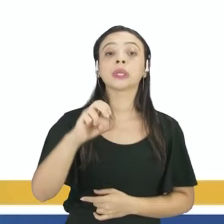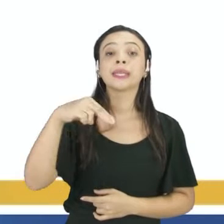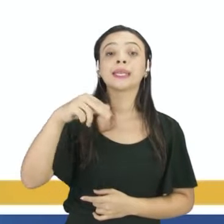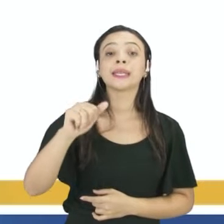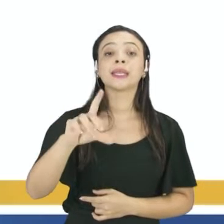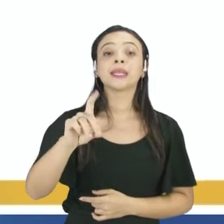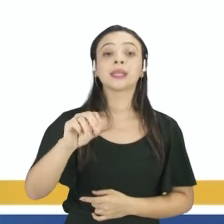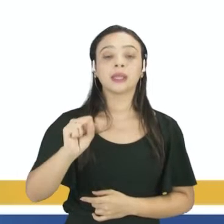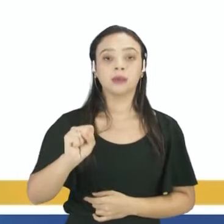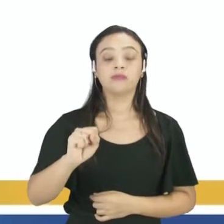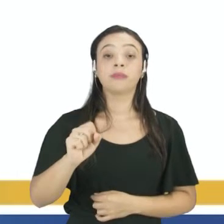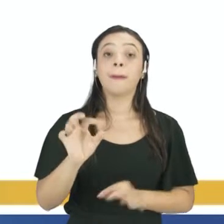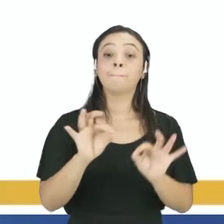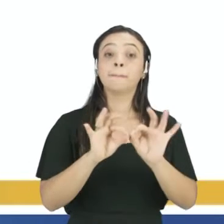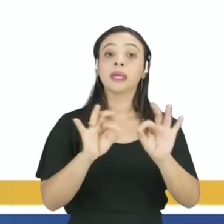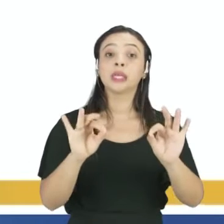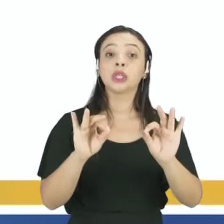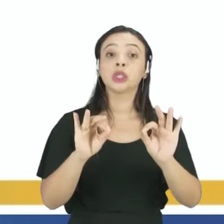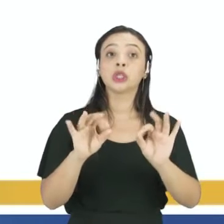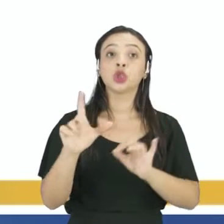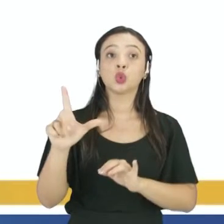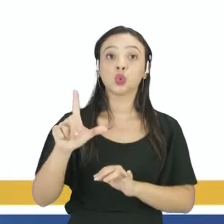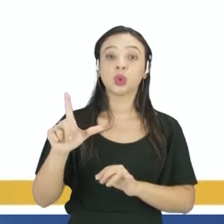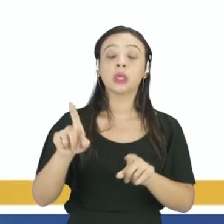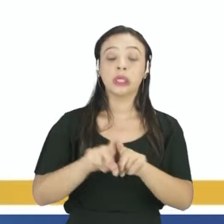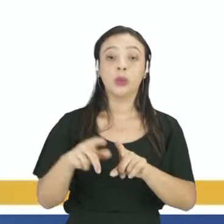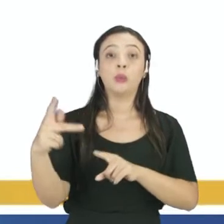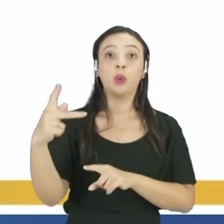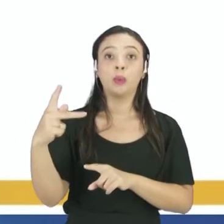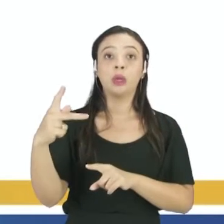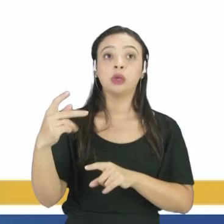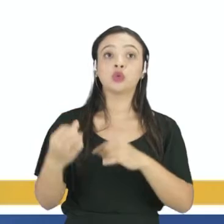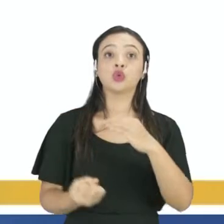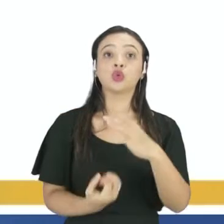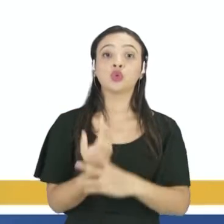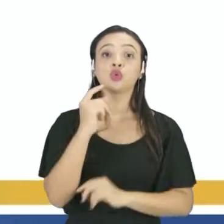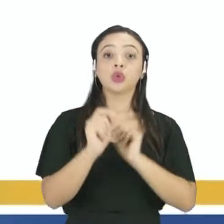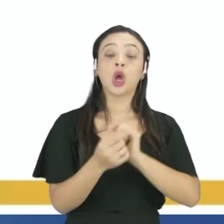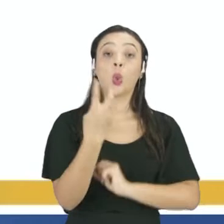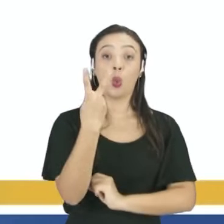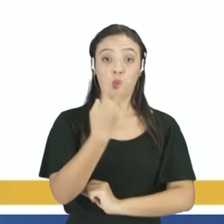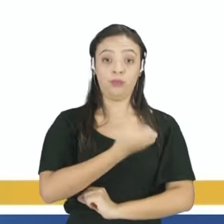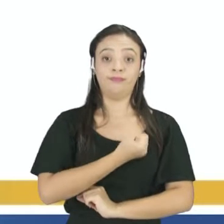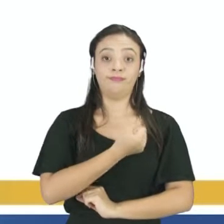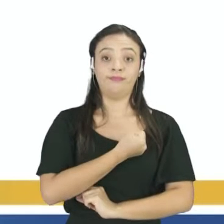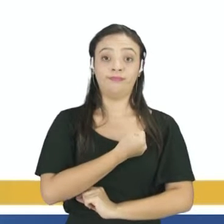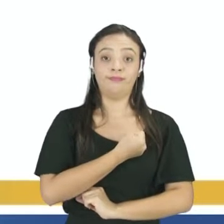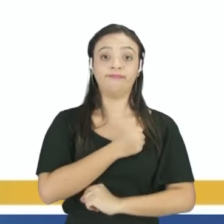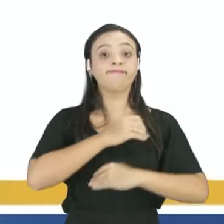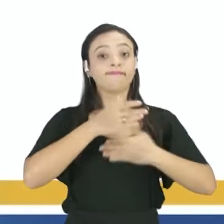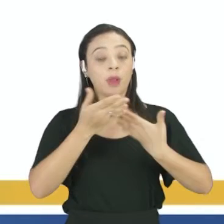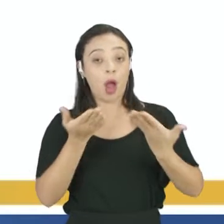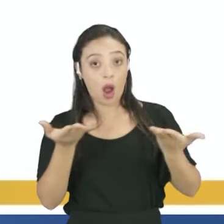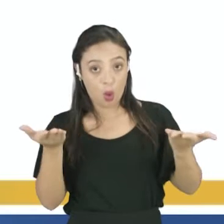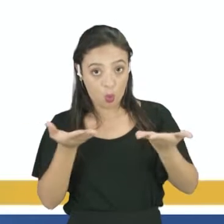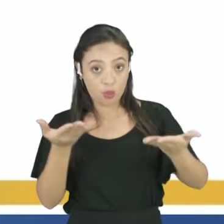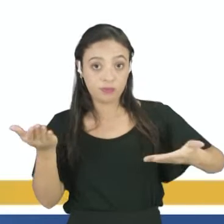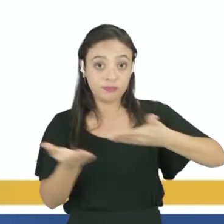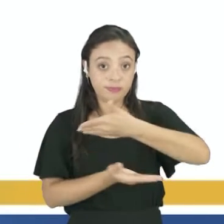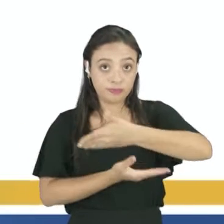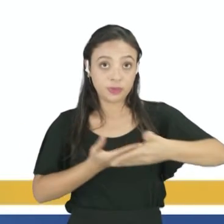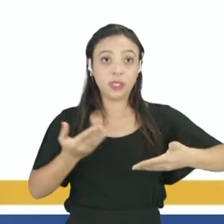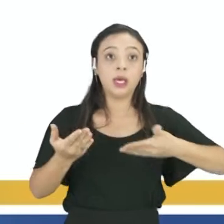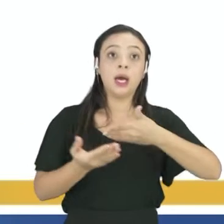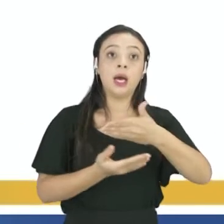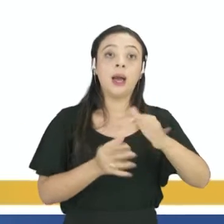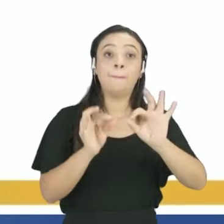medida de um lado e o seu perímetro correspondente formam dois números. Vamos associar a medida do lado